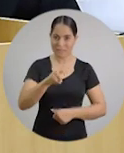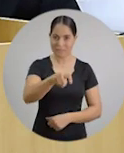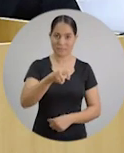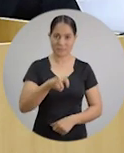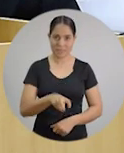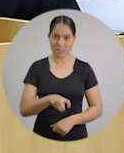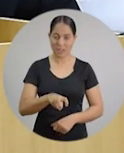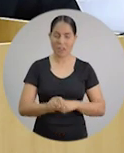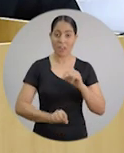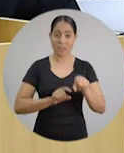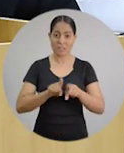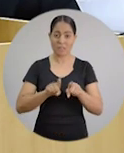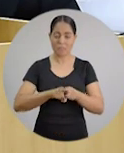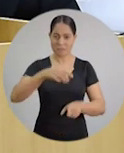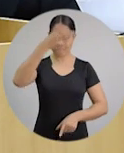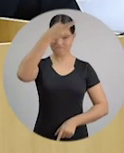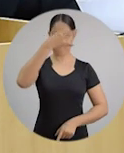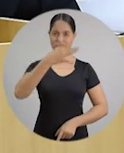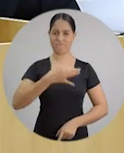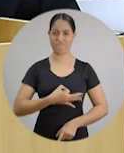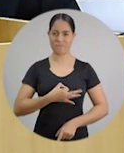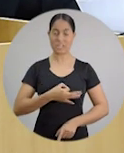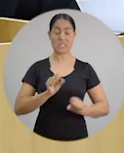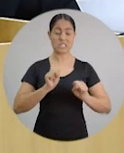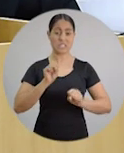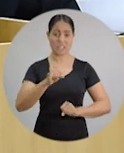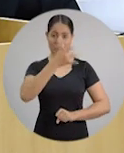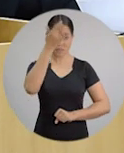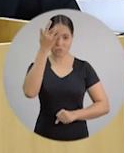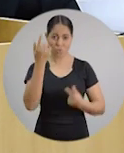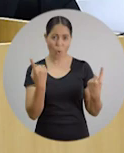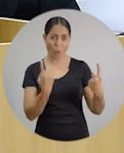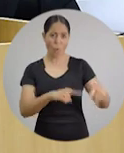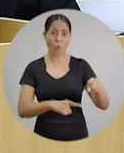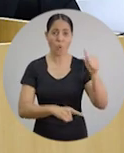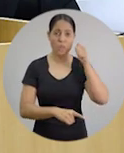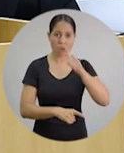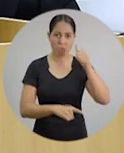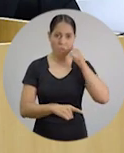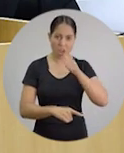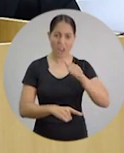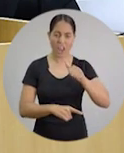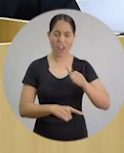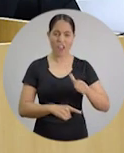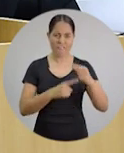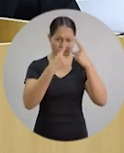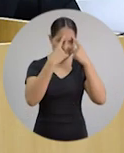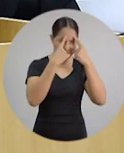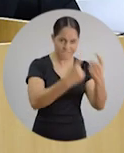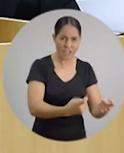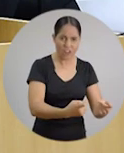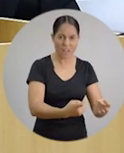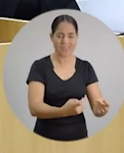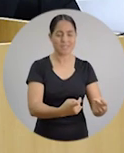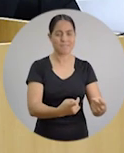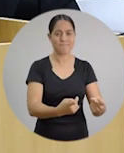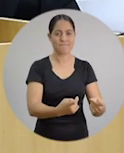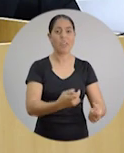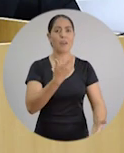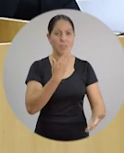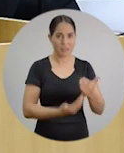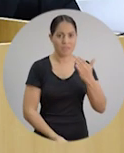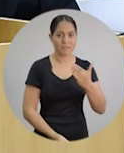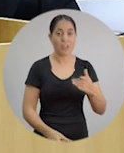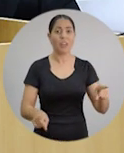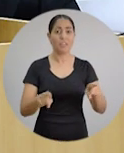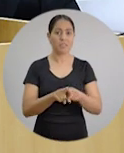dos Advogados do Brasil. Idoneidade moral. A prática de violência contra a mulher, assim definida na Convenção